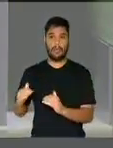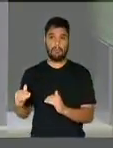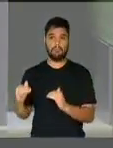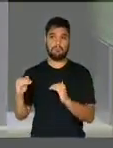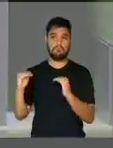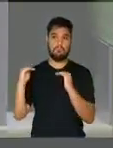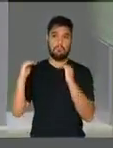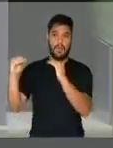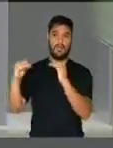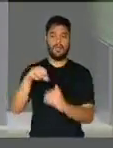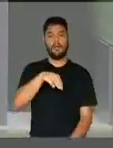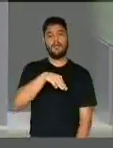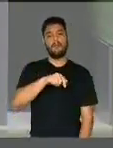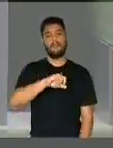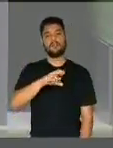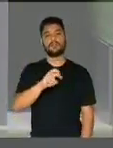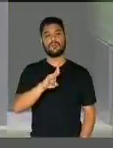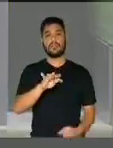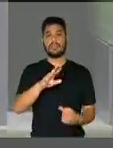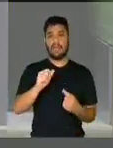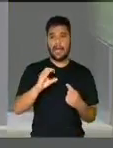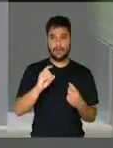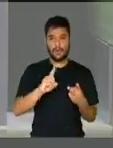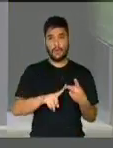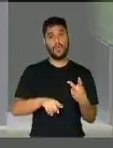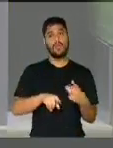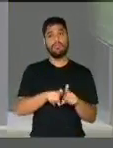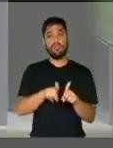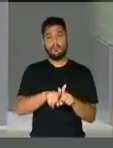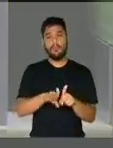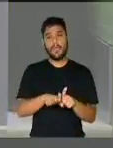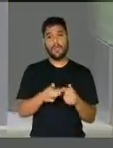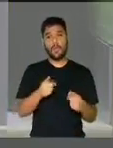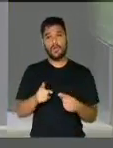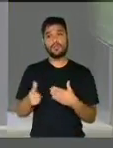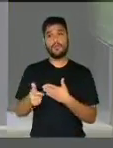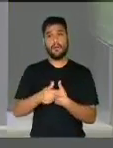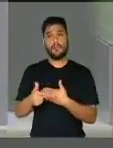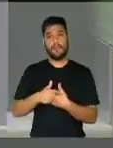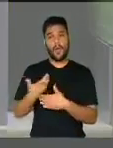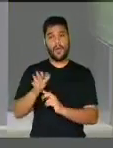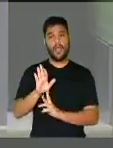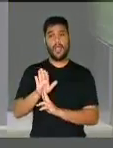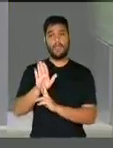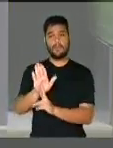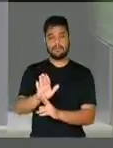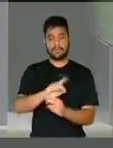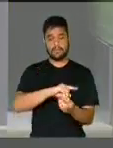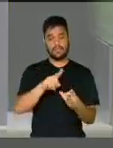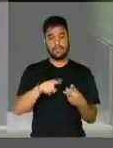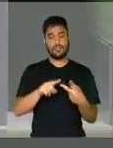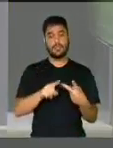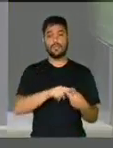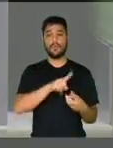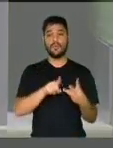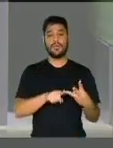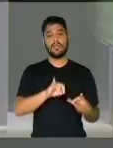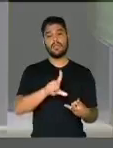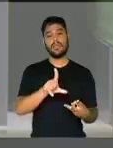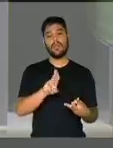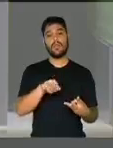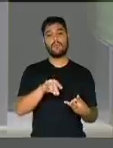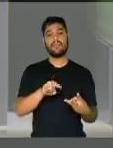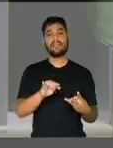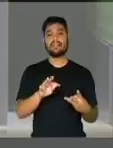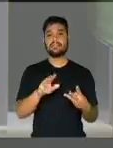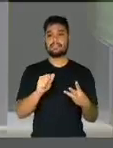os senhores, o papel representativo e o papel iluminista.